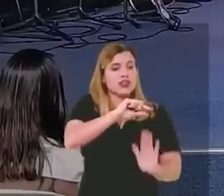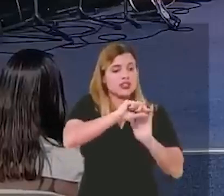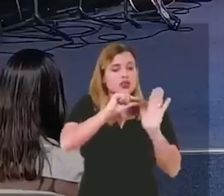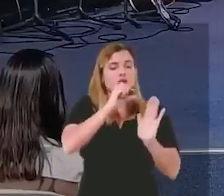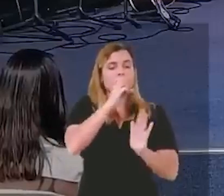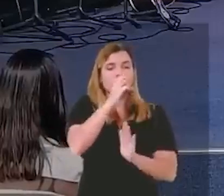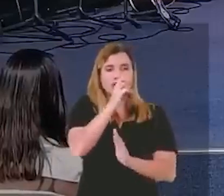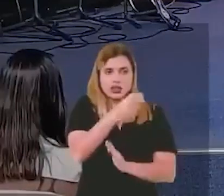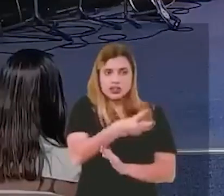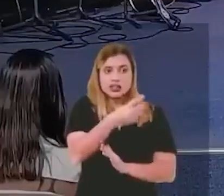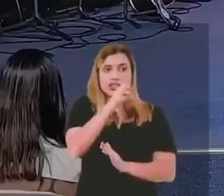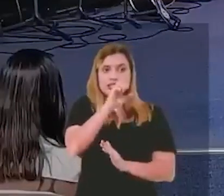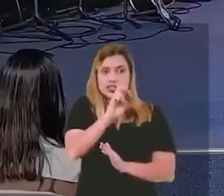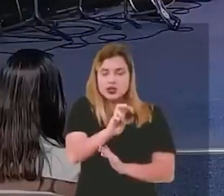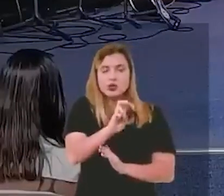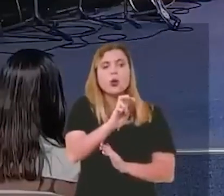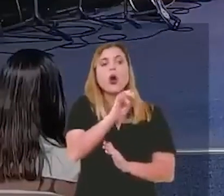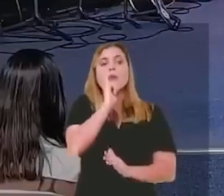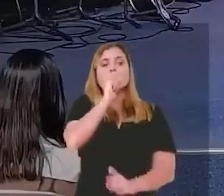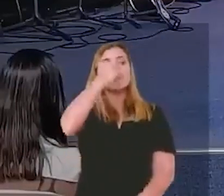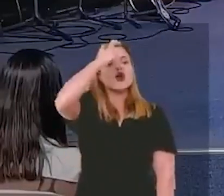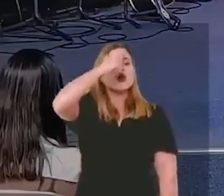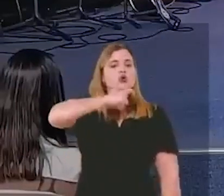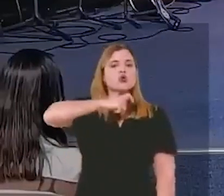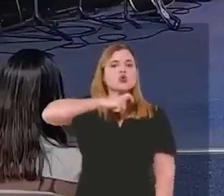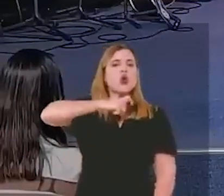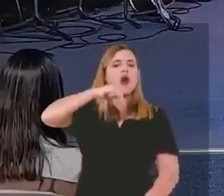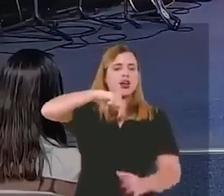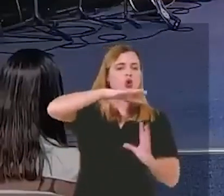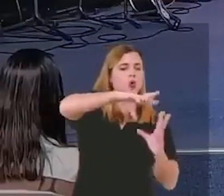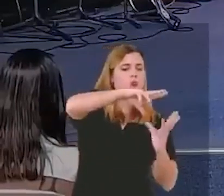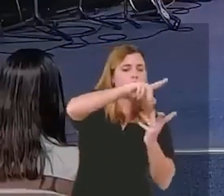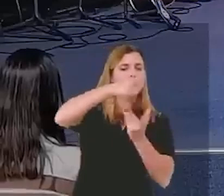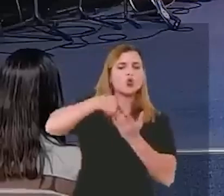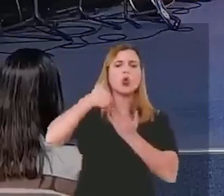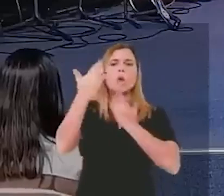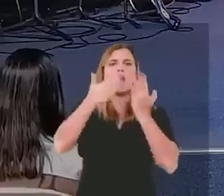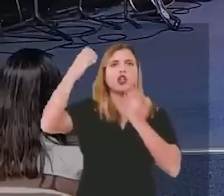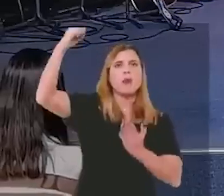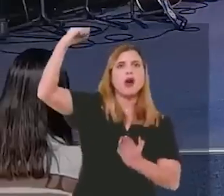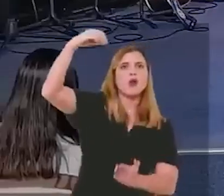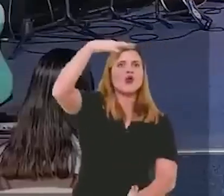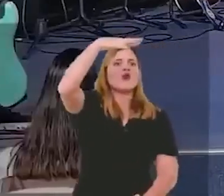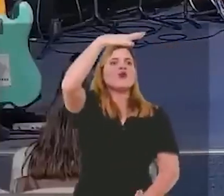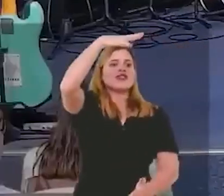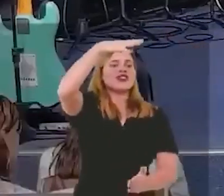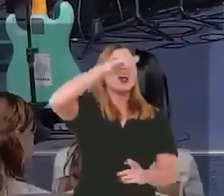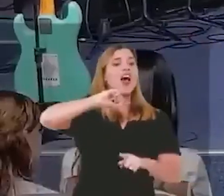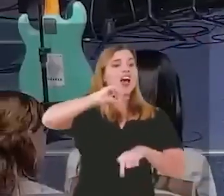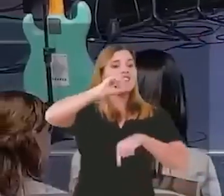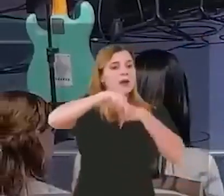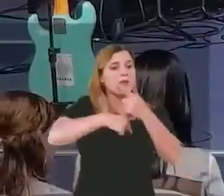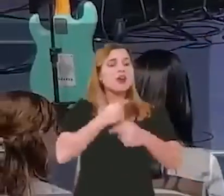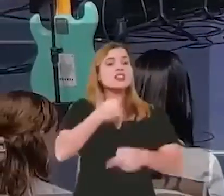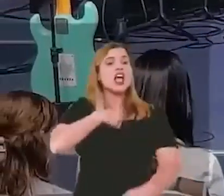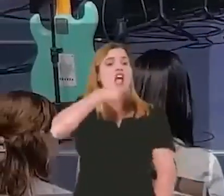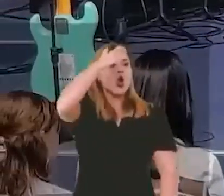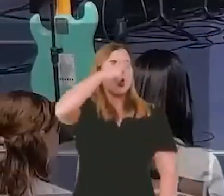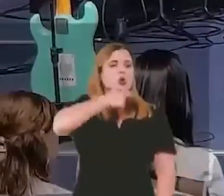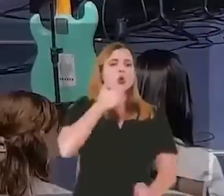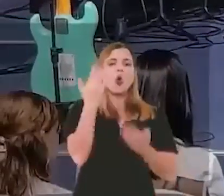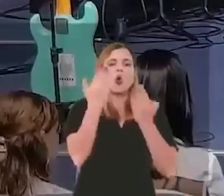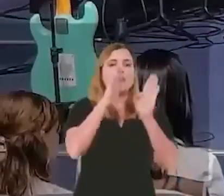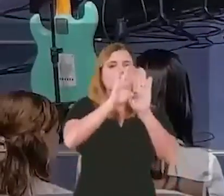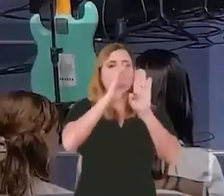João 8:12, eu sou a luz do mundo. Terceiro, João 10:9, eu sou a porta.